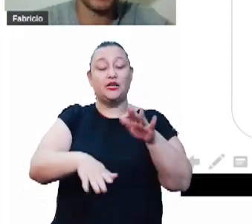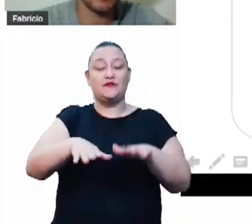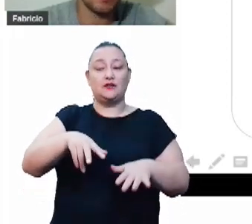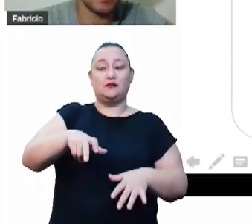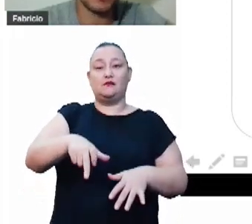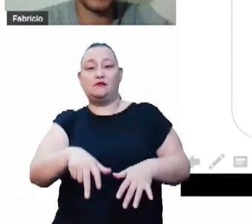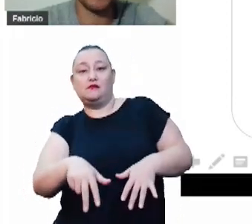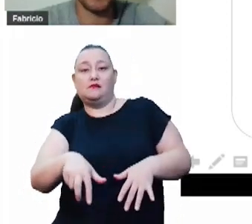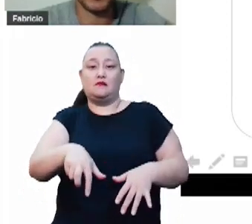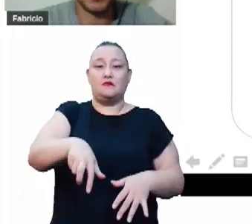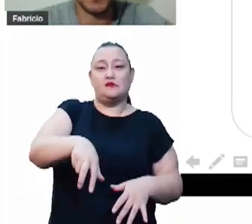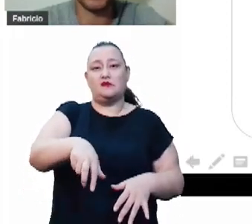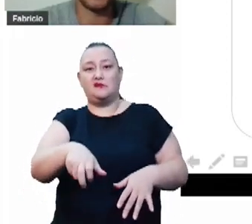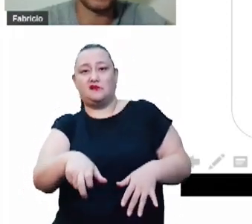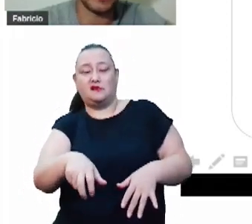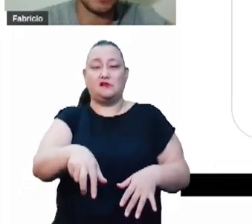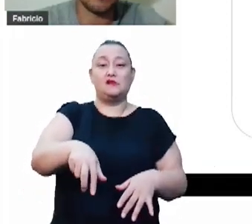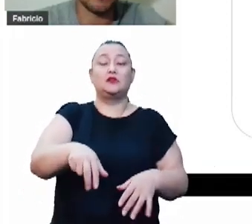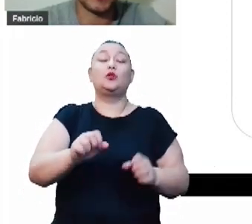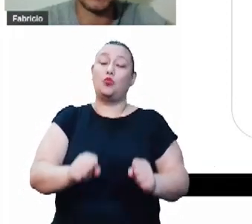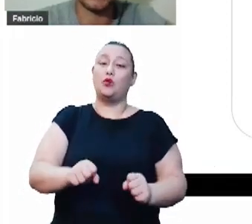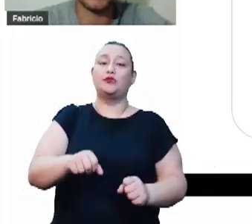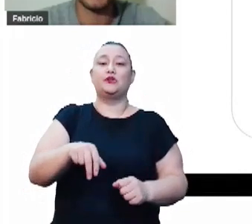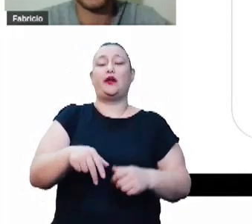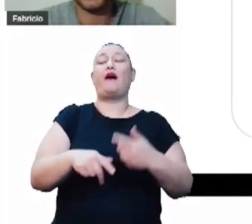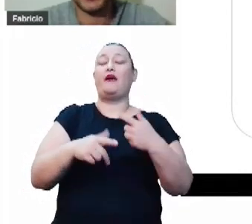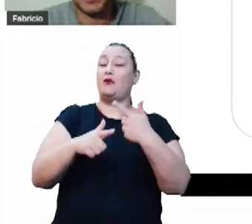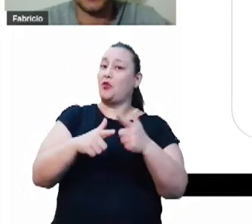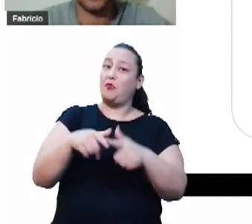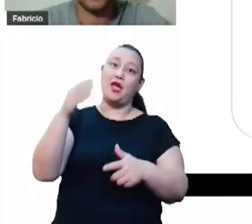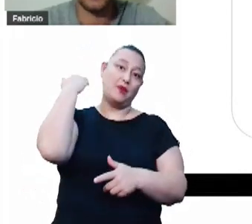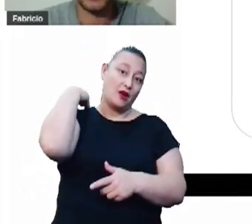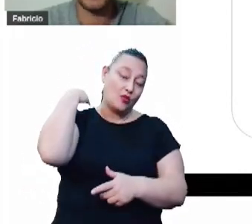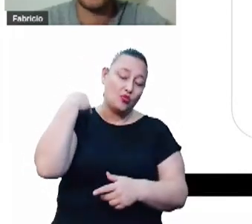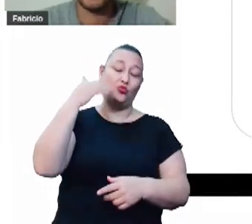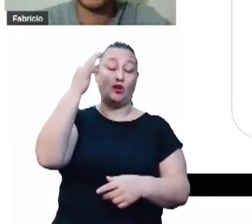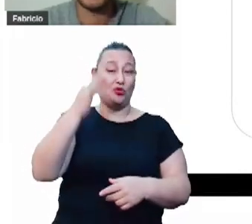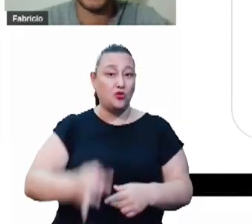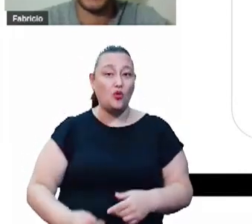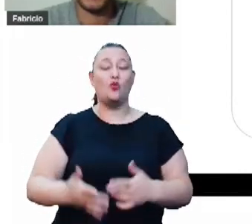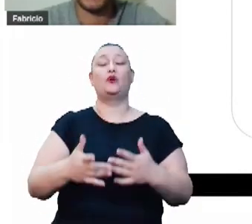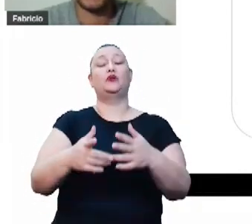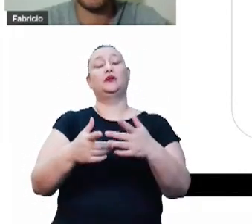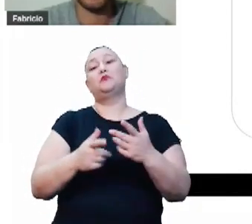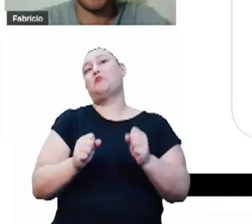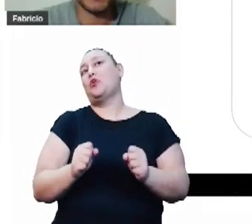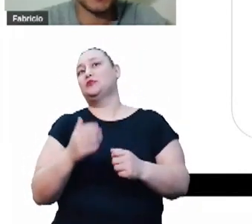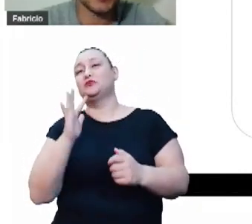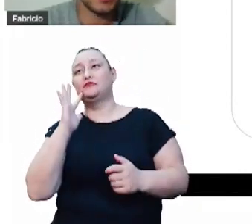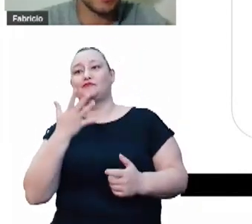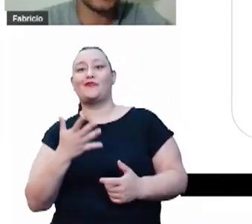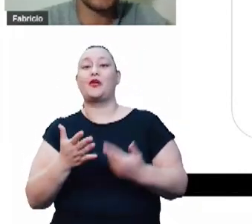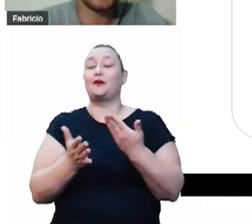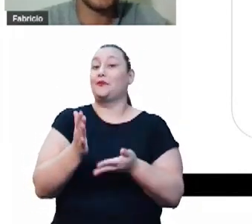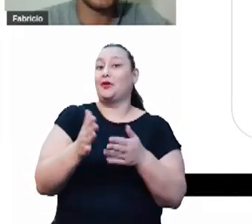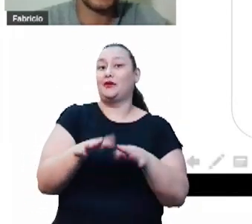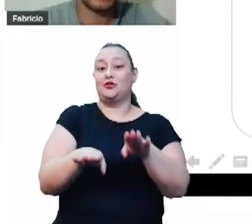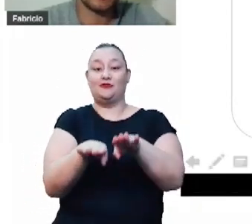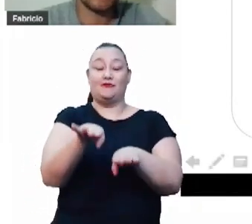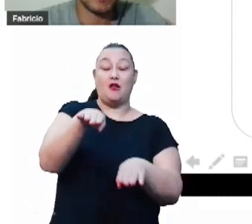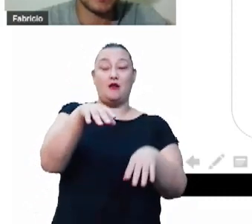gente conversou agora, que ele pode ter uma postura inadequada, pode gerar dor, pode gerar uma perda de